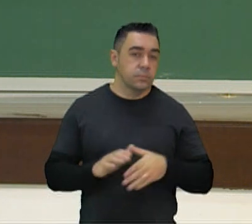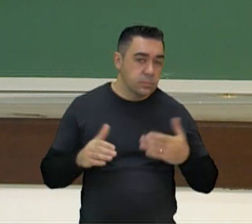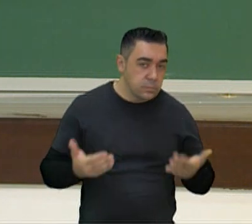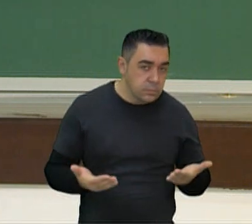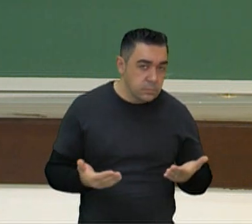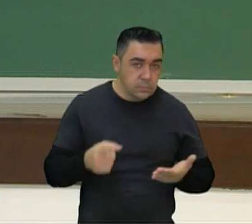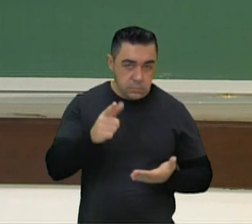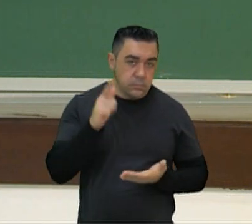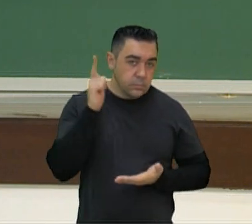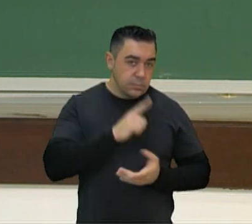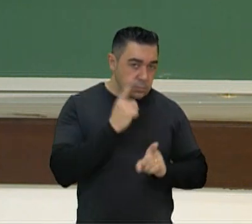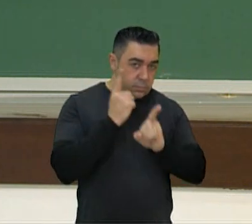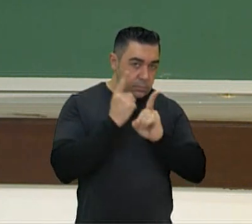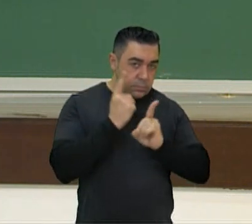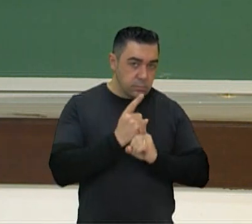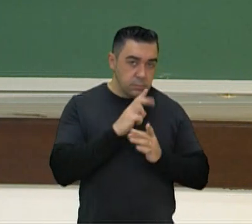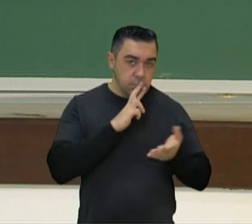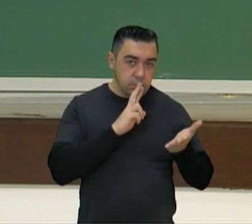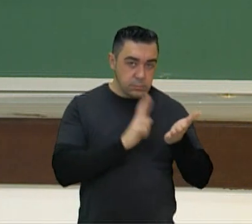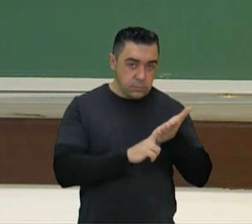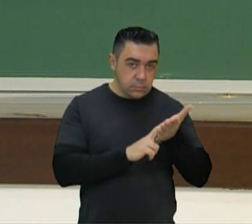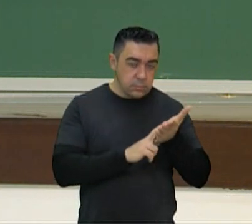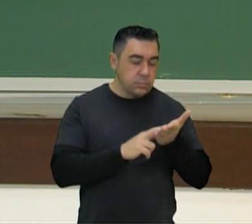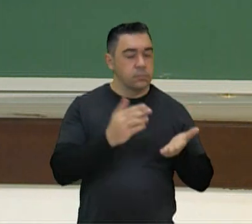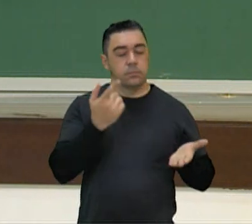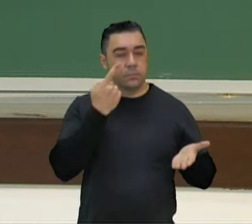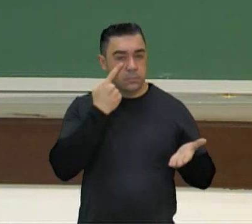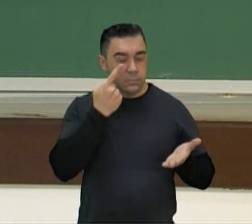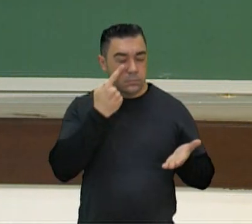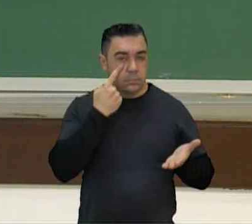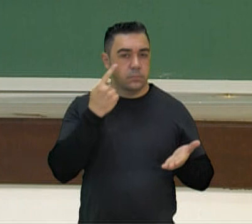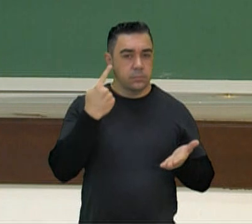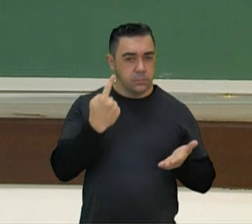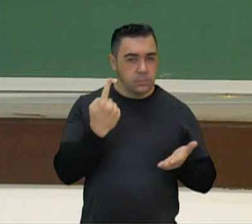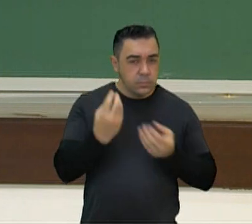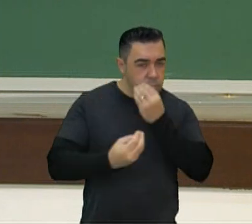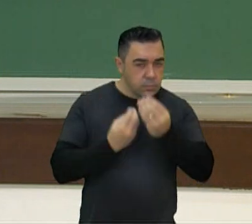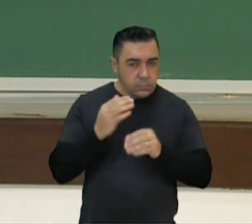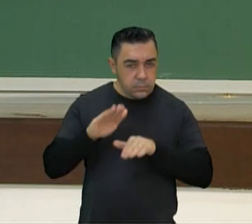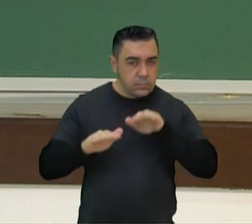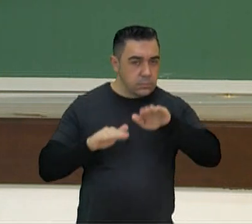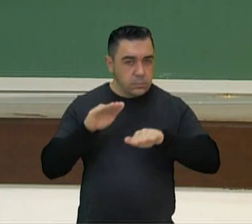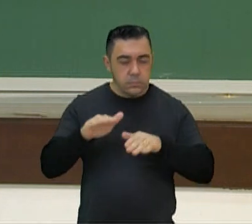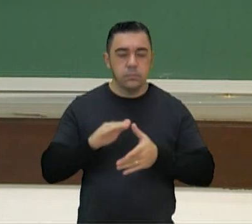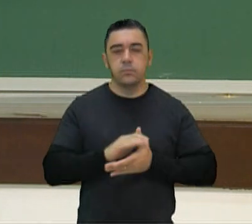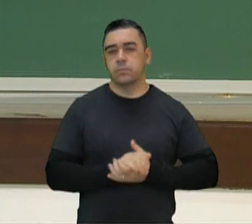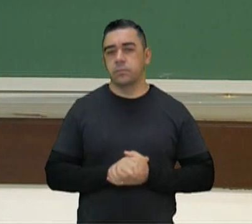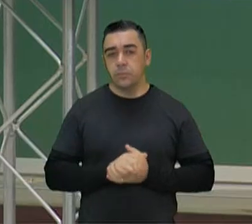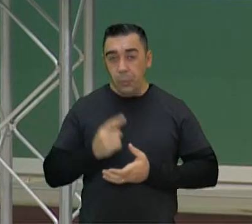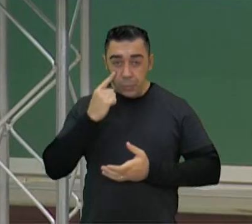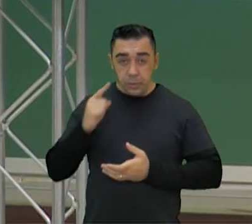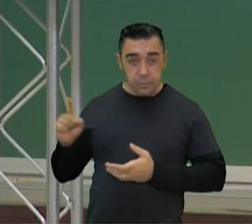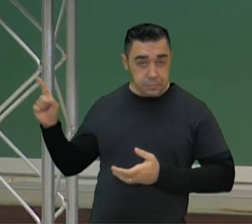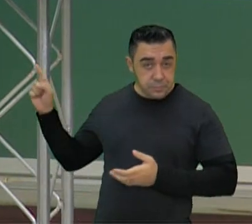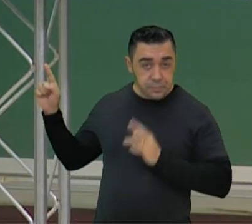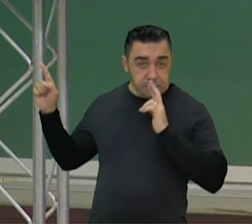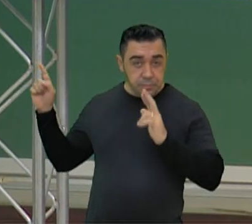Então, alunos, conseguiram identificar o resultado? Vamos verificar ali no passo a passo? Veja o